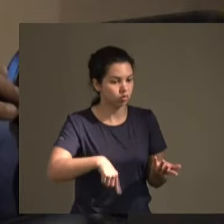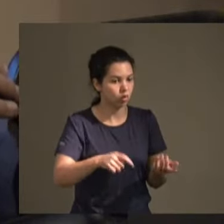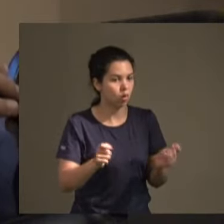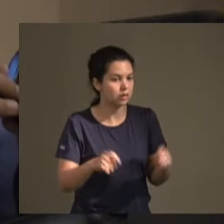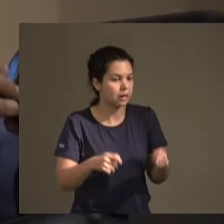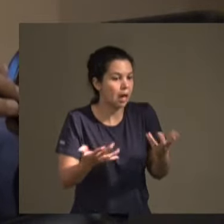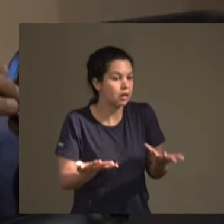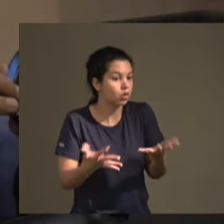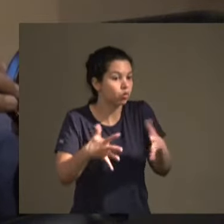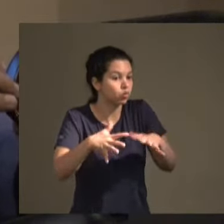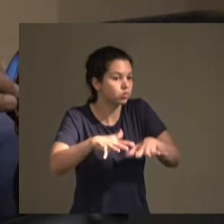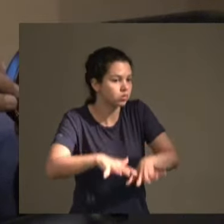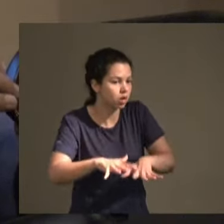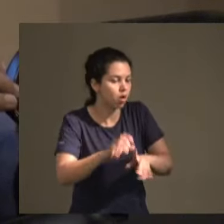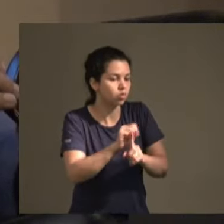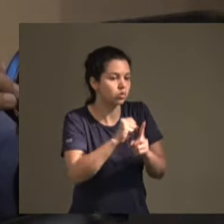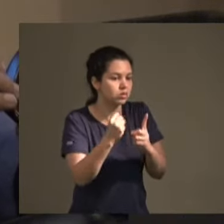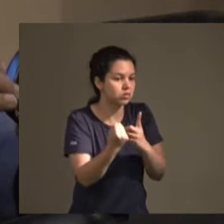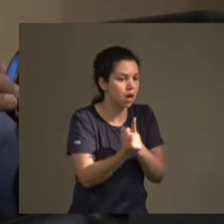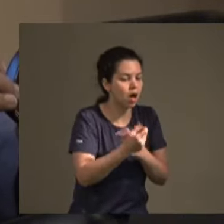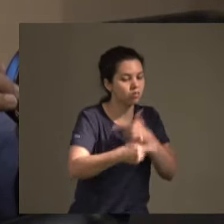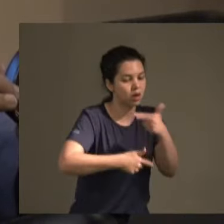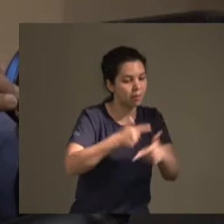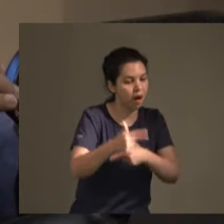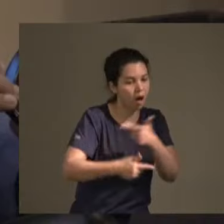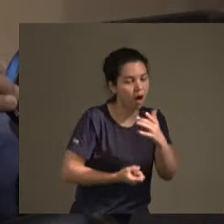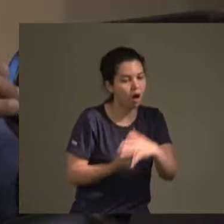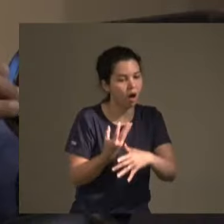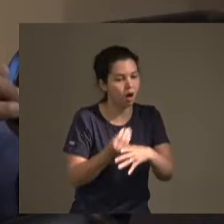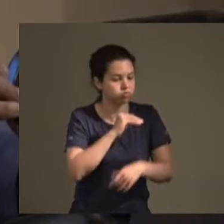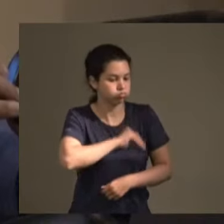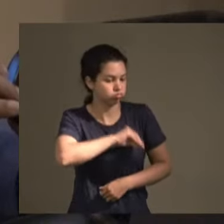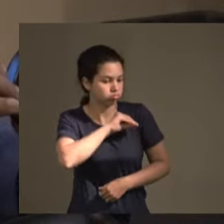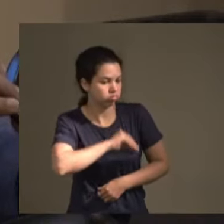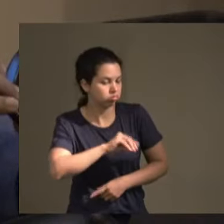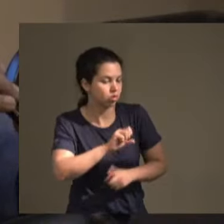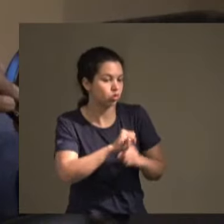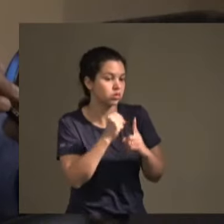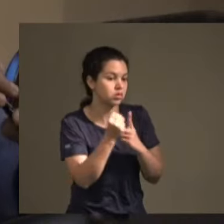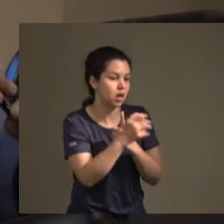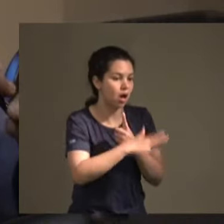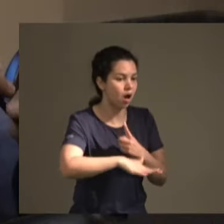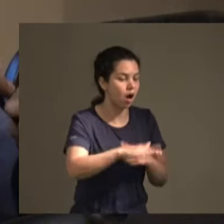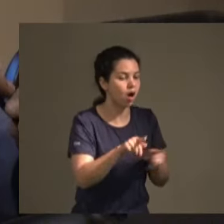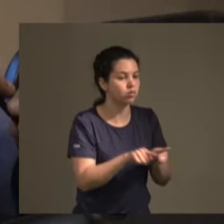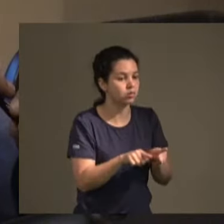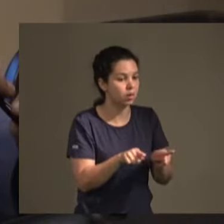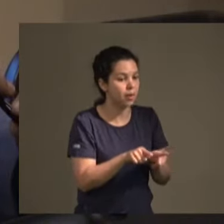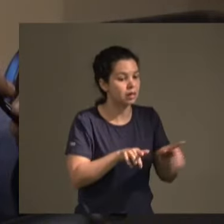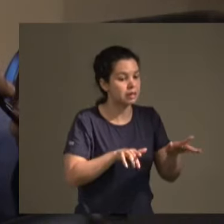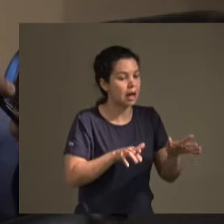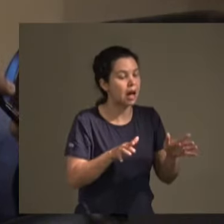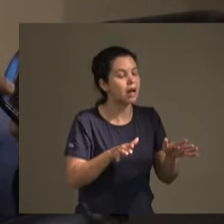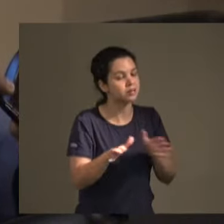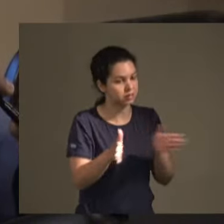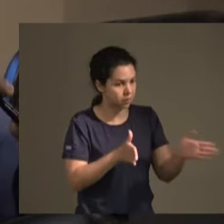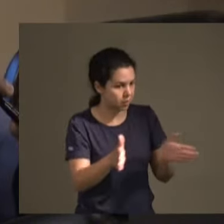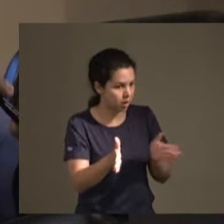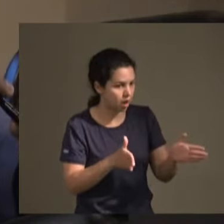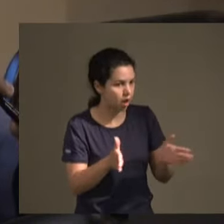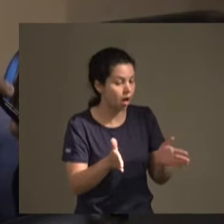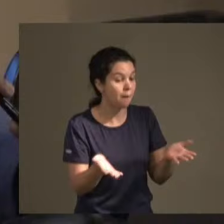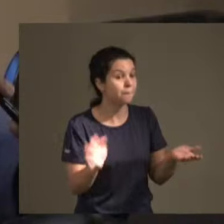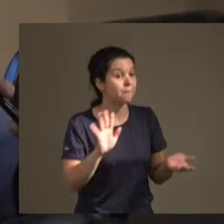inclusão social, como trabalho, geração de renda, assistência social, e uma outra que falasse de acessibilidade. Agora nós